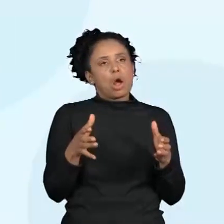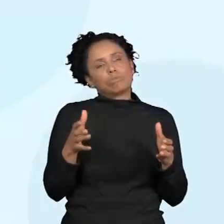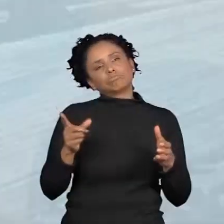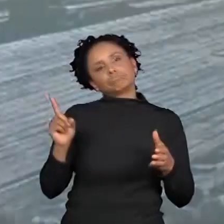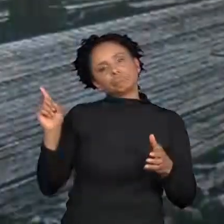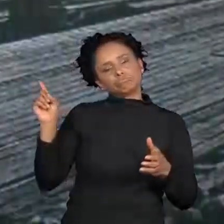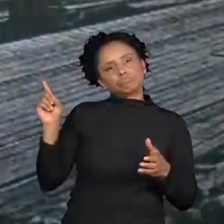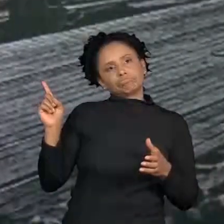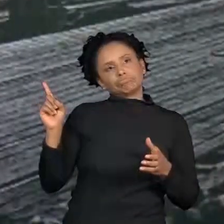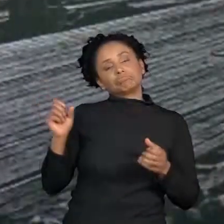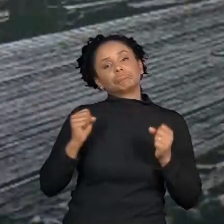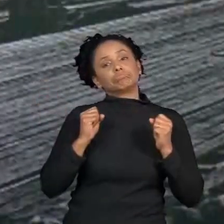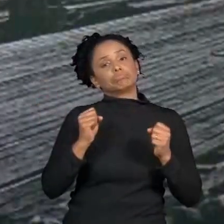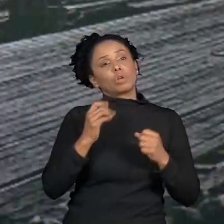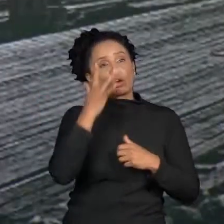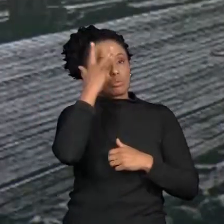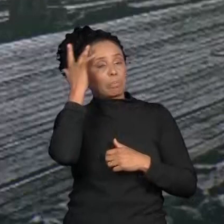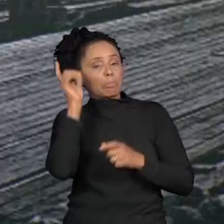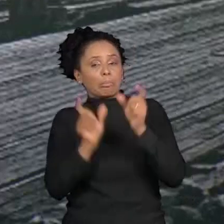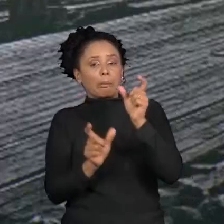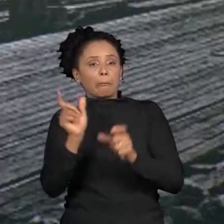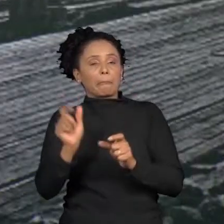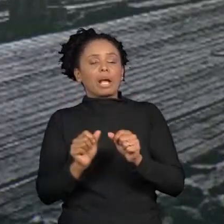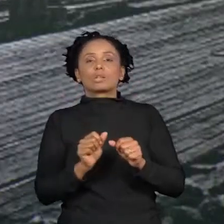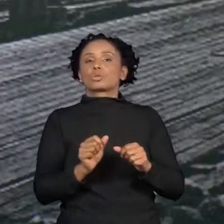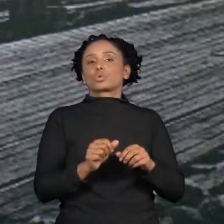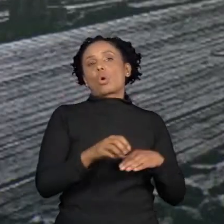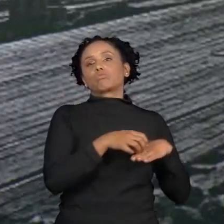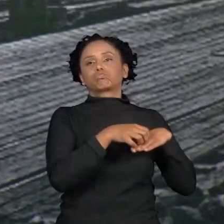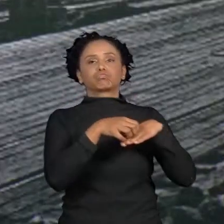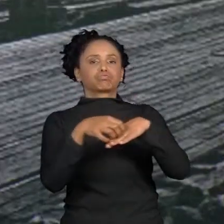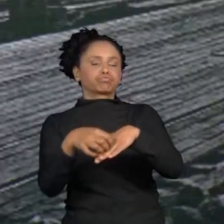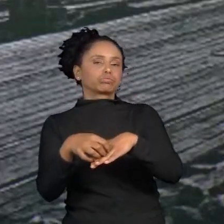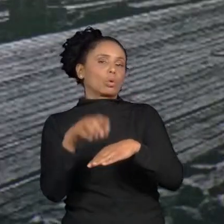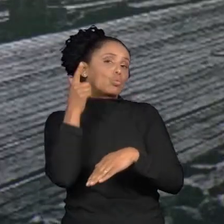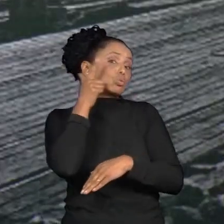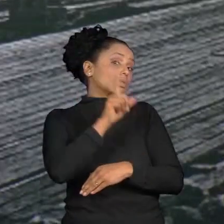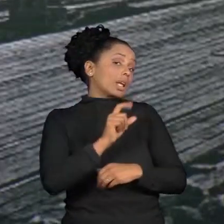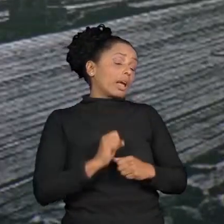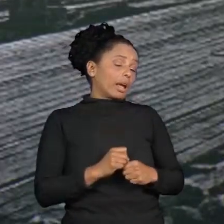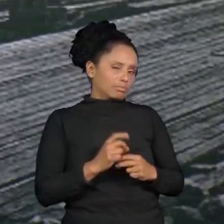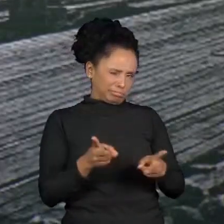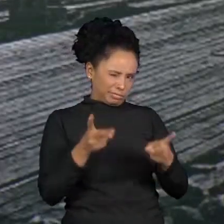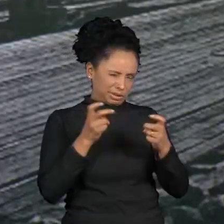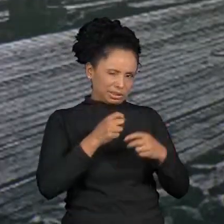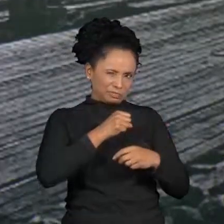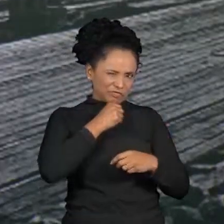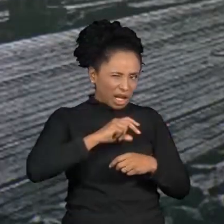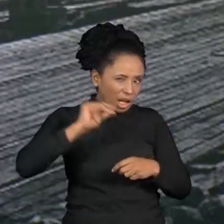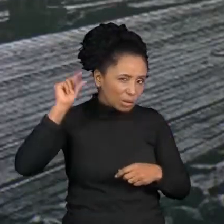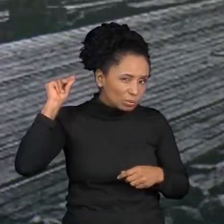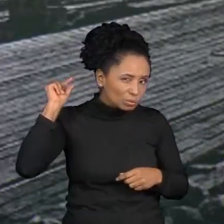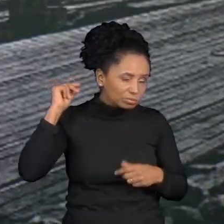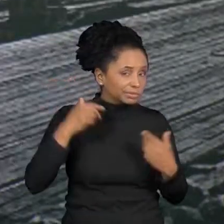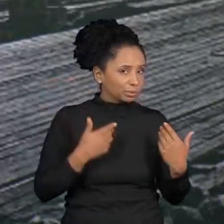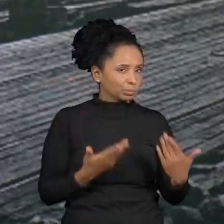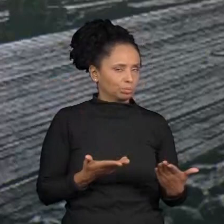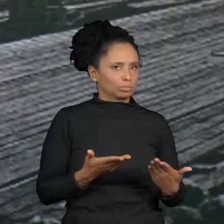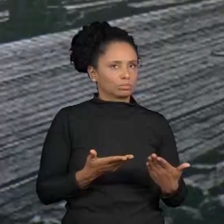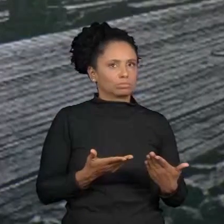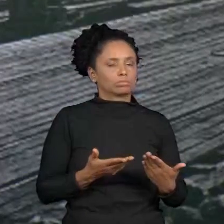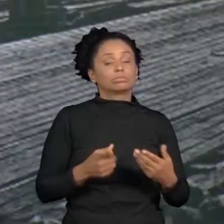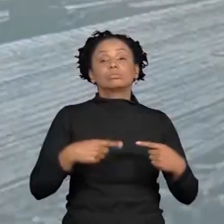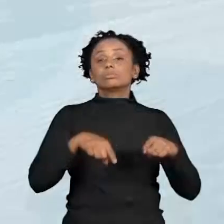para locomoção. Então a gente consegue perceber que é algo bem antigo. E está escrito aqui para a gente,